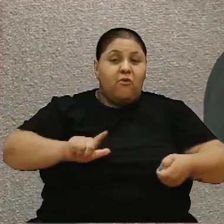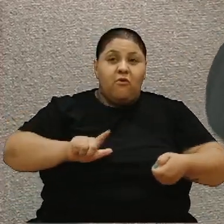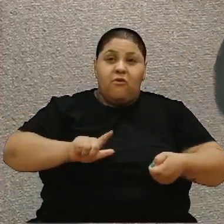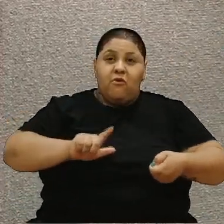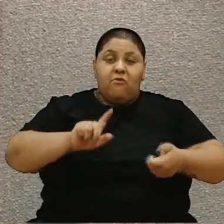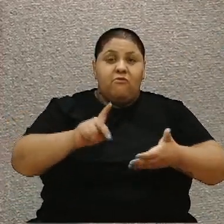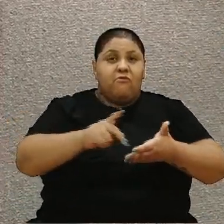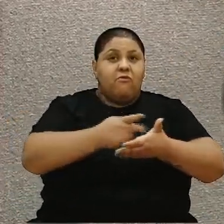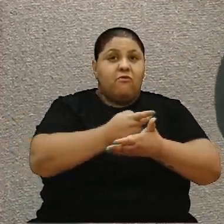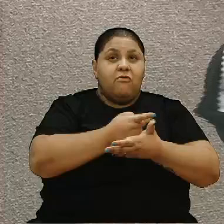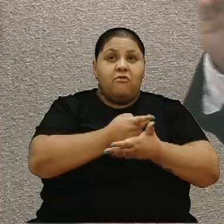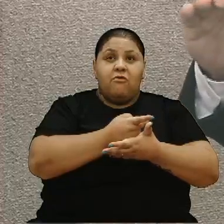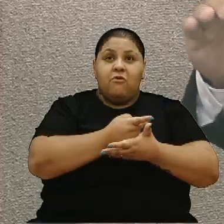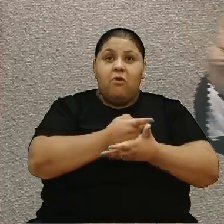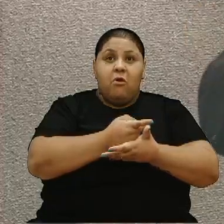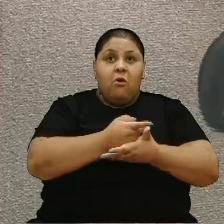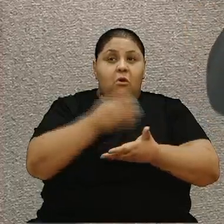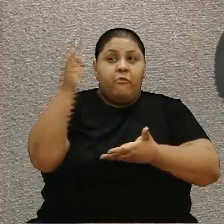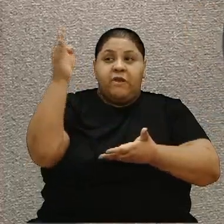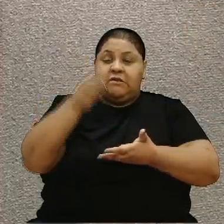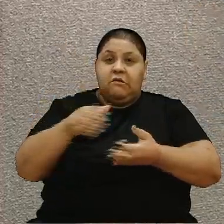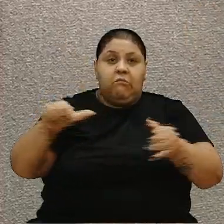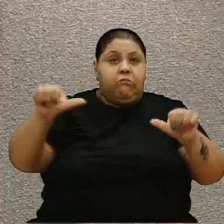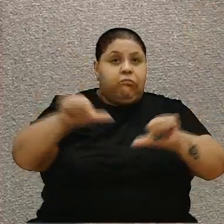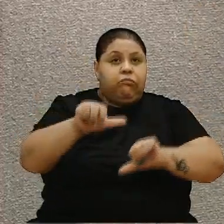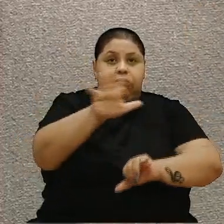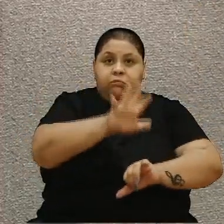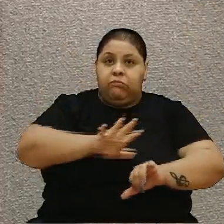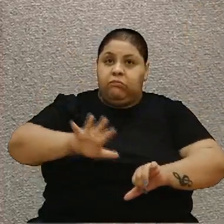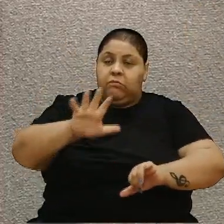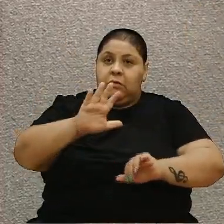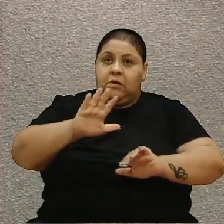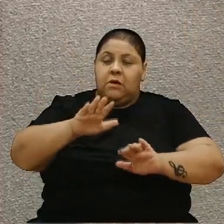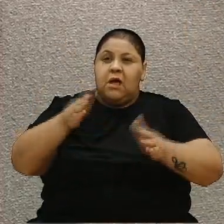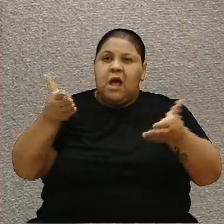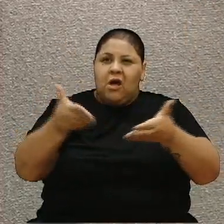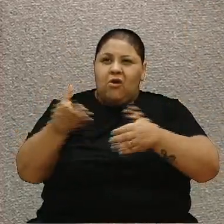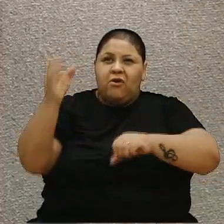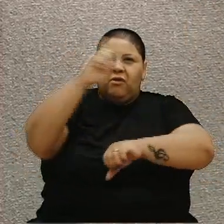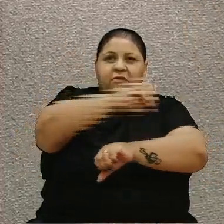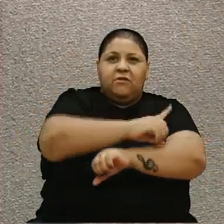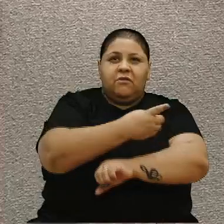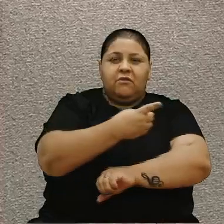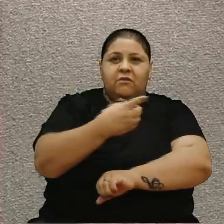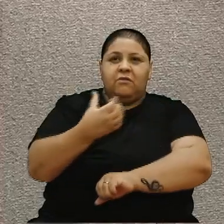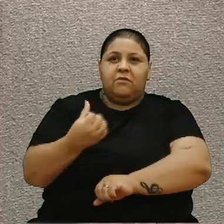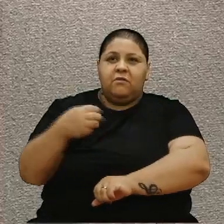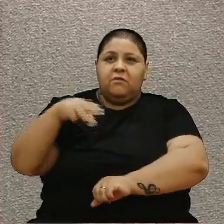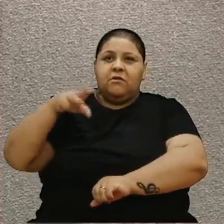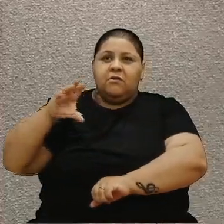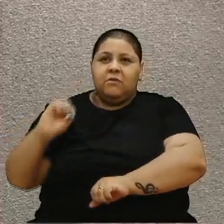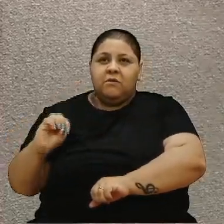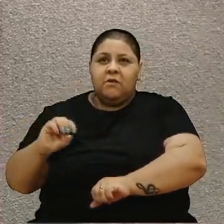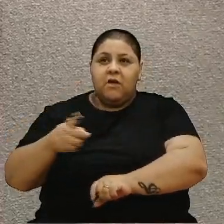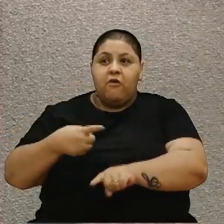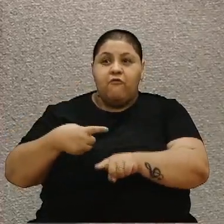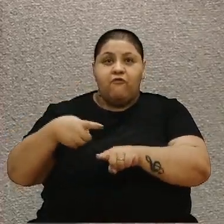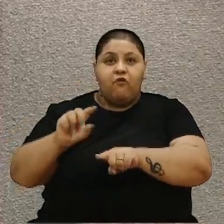Brasil à derrota total. E agora, no próximo dia 16 de março, fora Lula